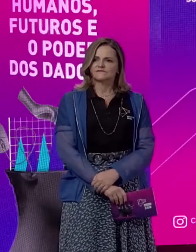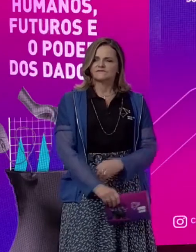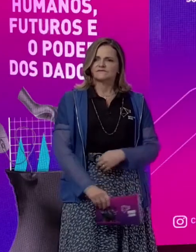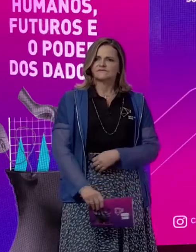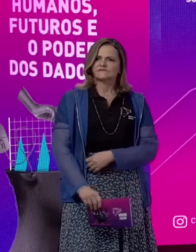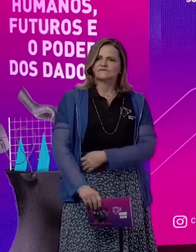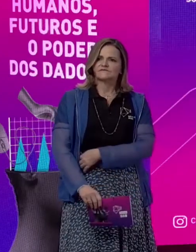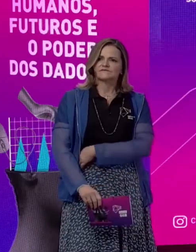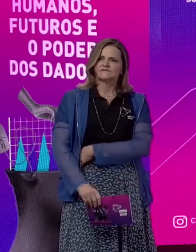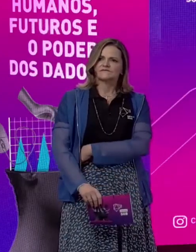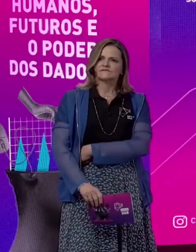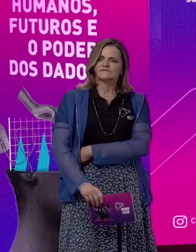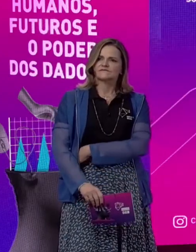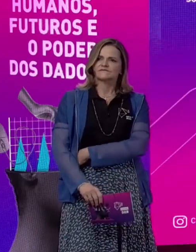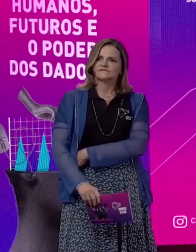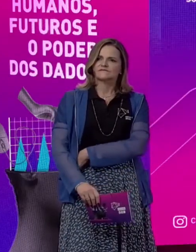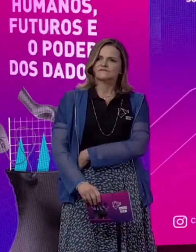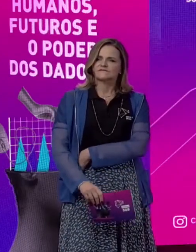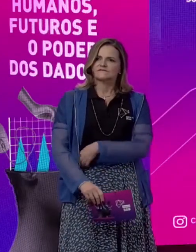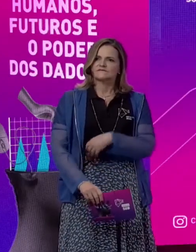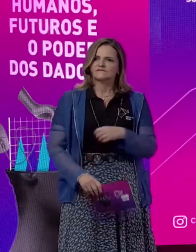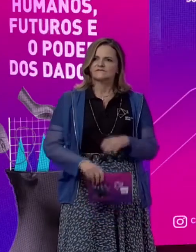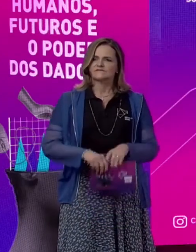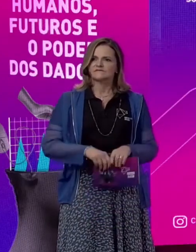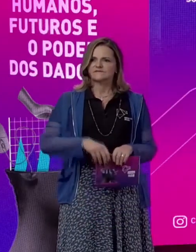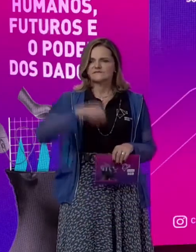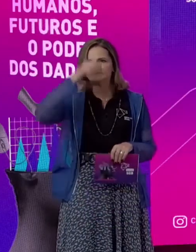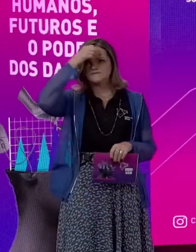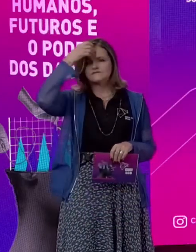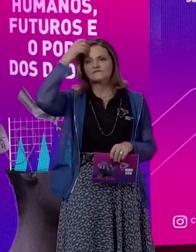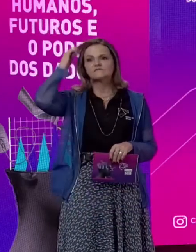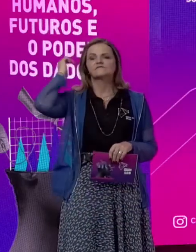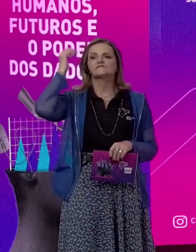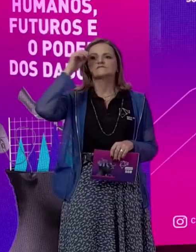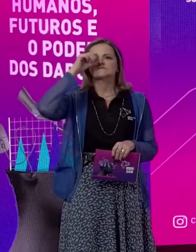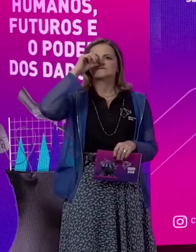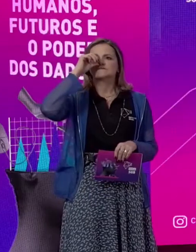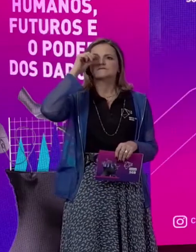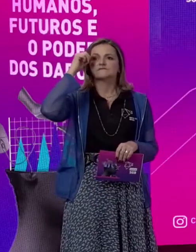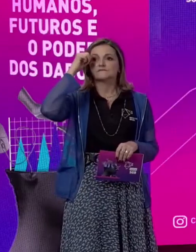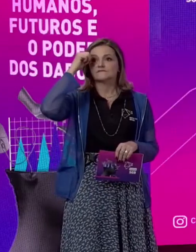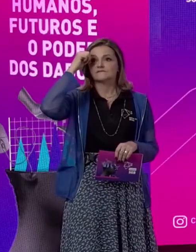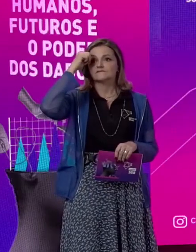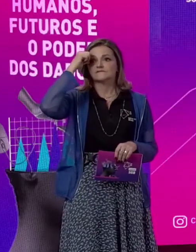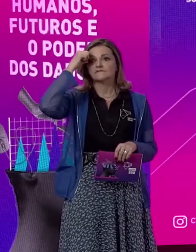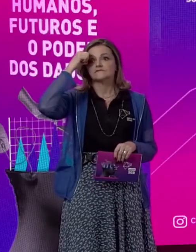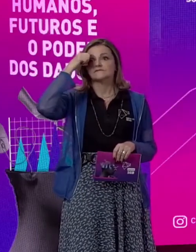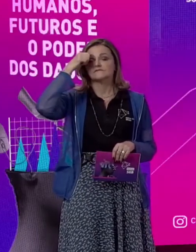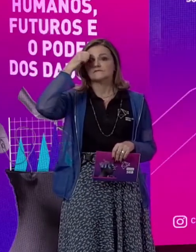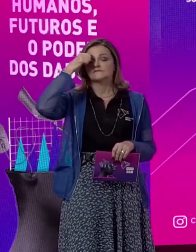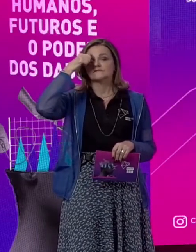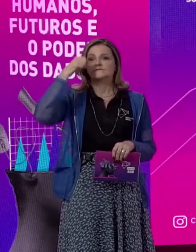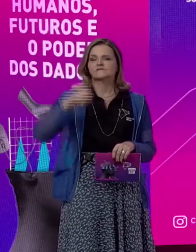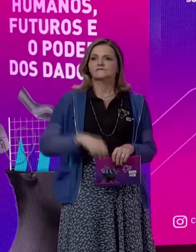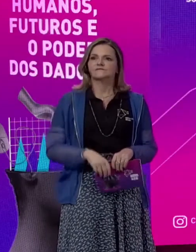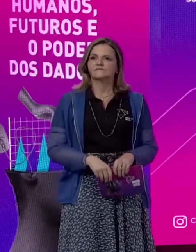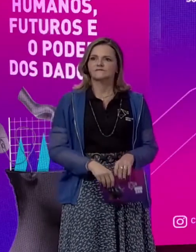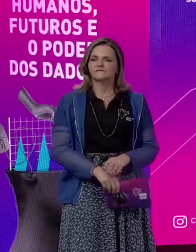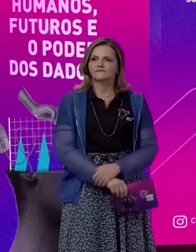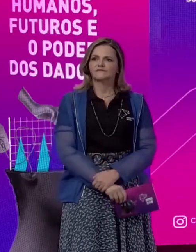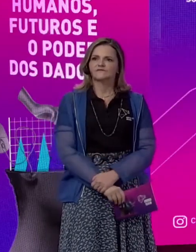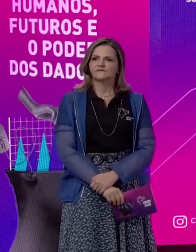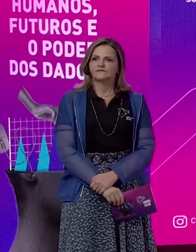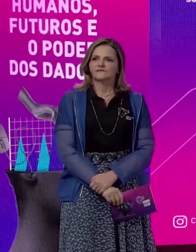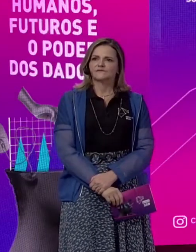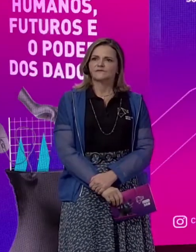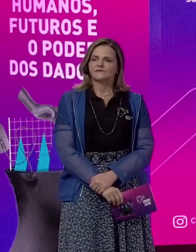comunicar as descobertas, engajar as pessoas que vão tomar decisões. Quem são essas pessoas? Qual é a melhor forma? Como que eu